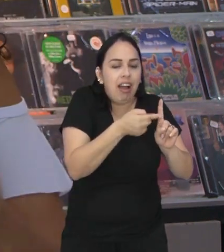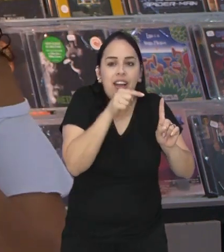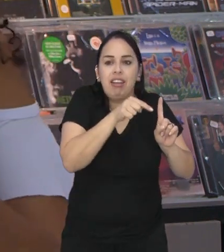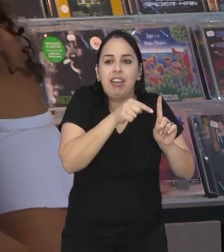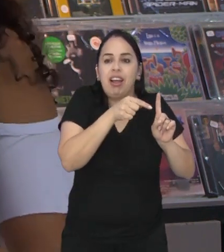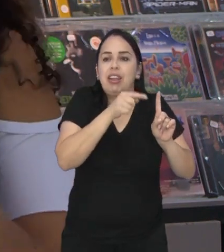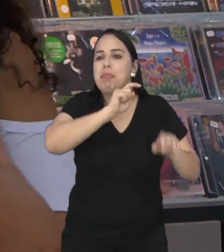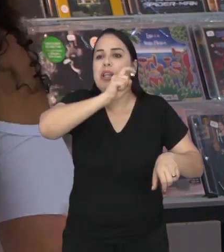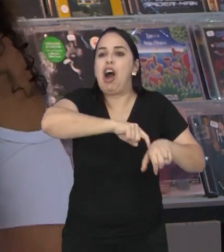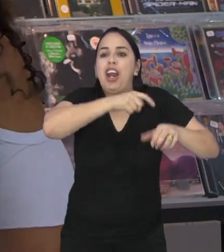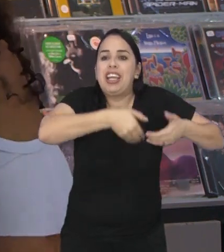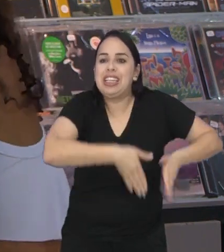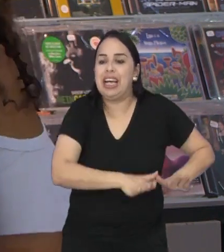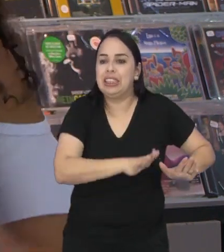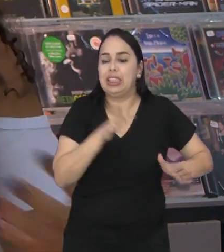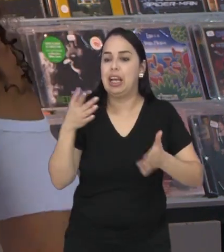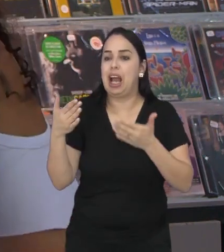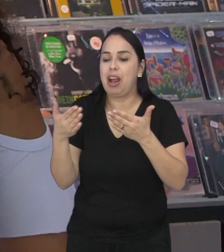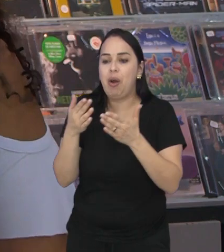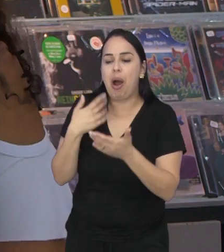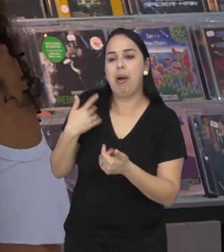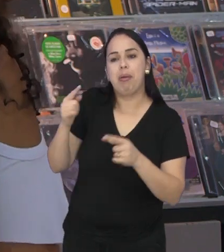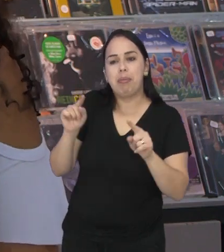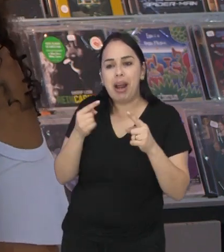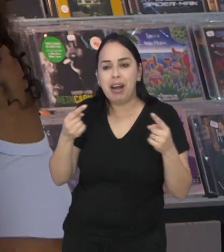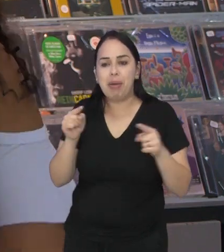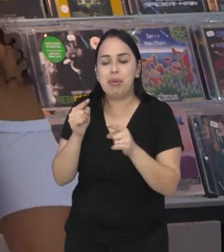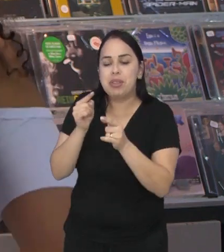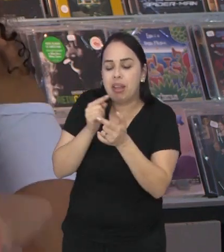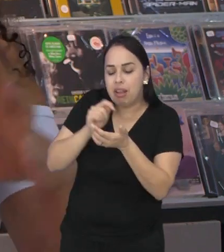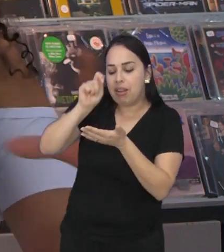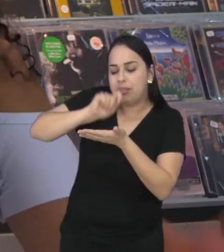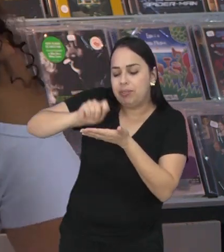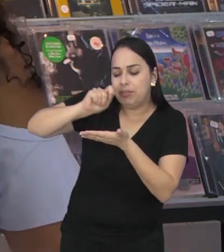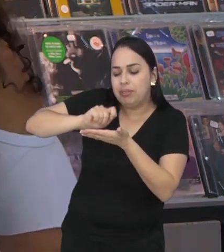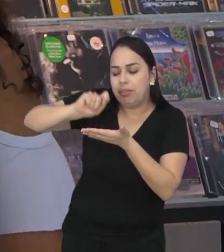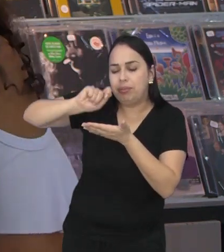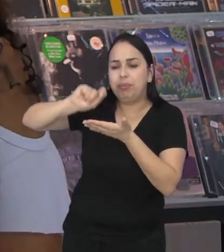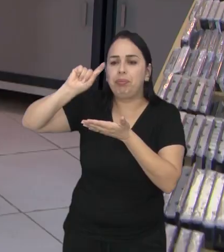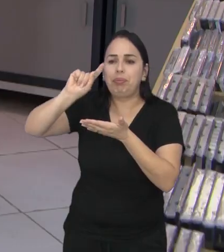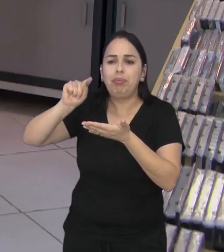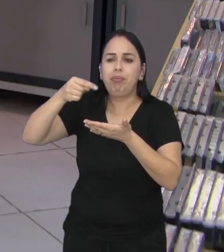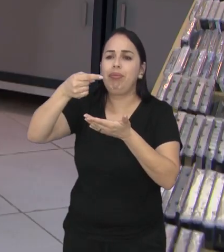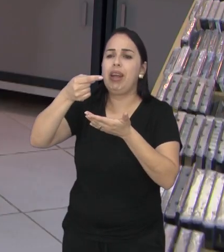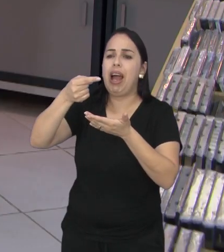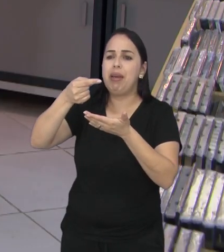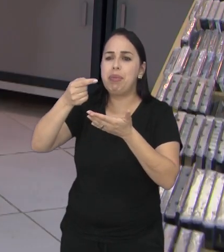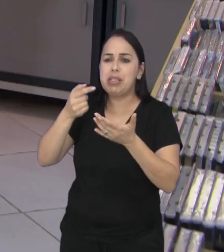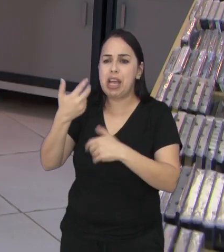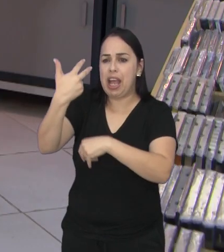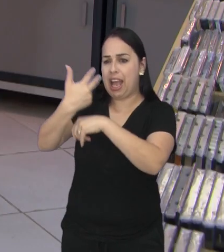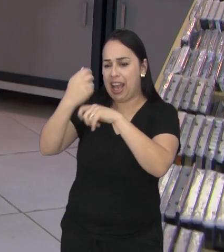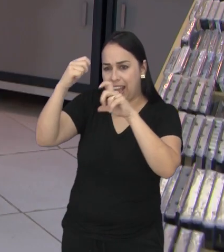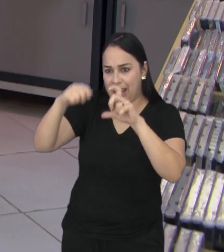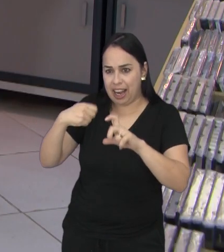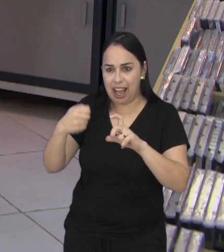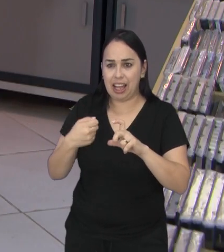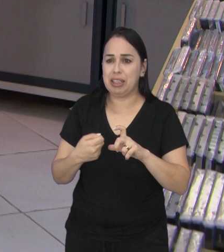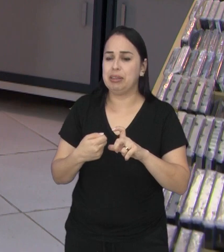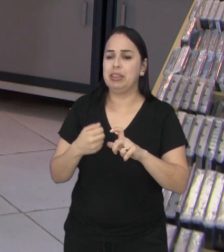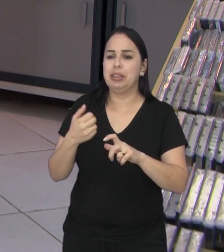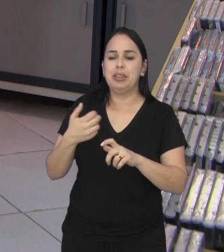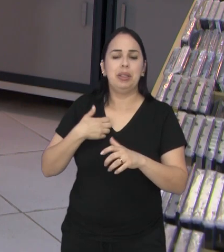esperar aquele momento, aquela ansiedade, aí até o momento final ali de você ver aquele clipe produzido. Eu amo audiovisual, né? Assim,